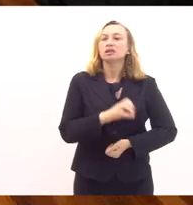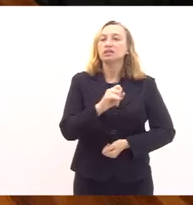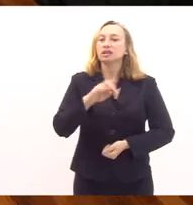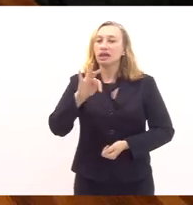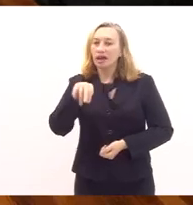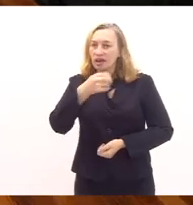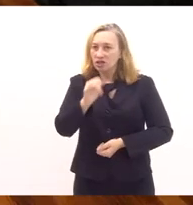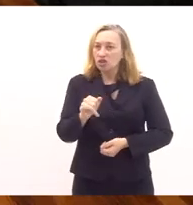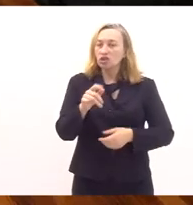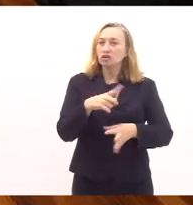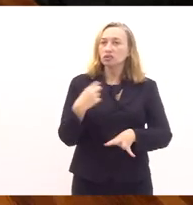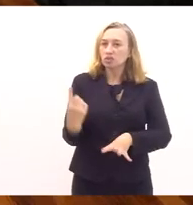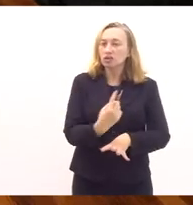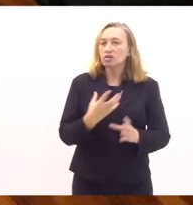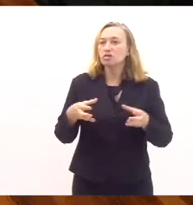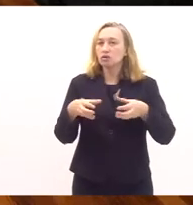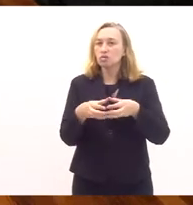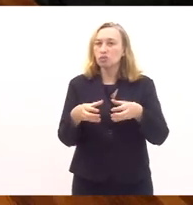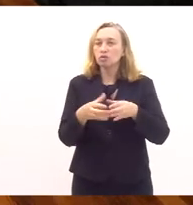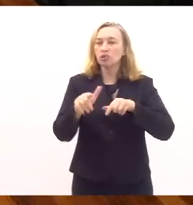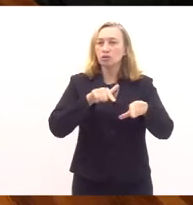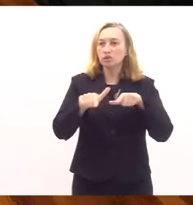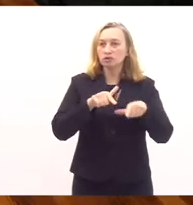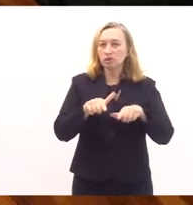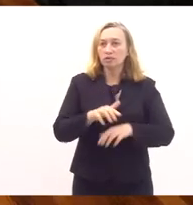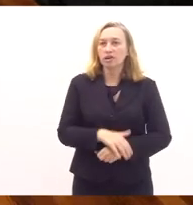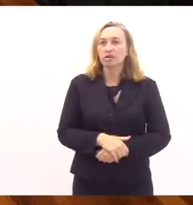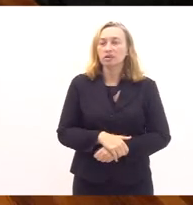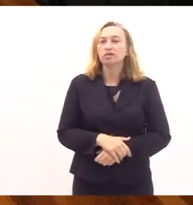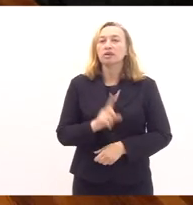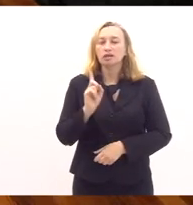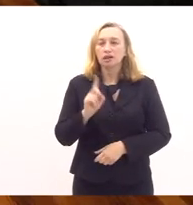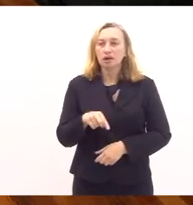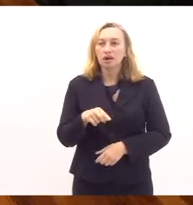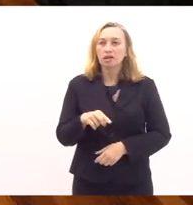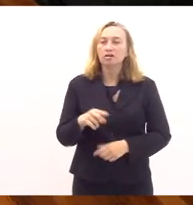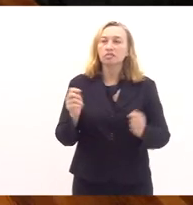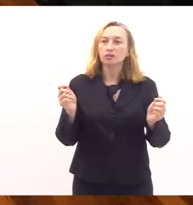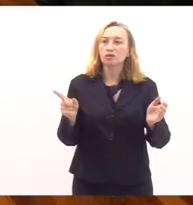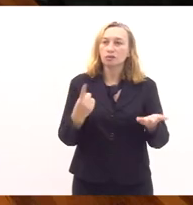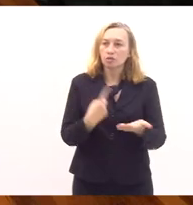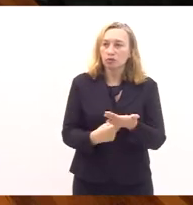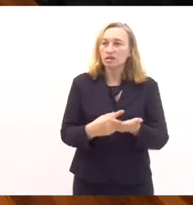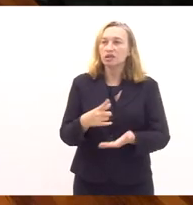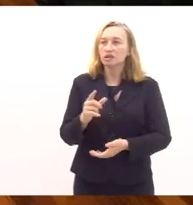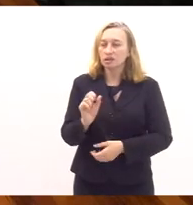também toda a nossa equipe da Comissão do Trabalho, que é muito, muito comprometida.